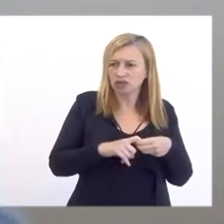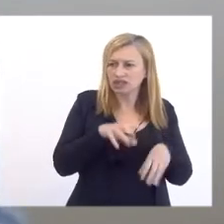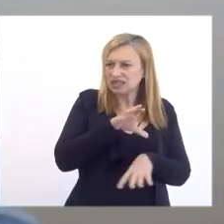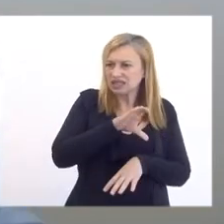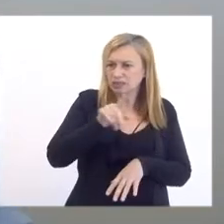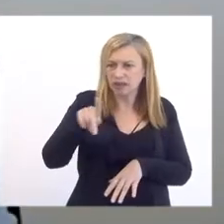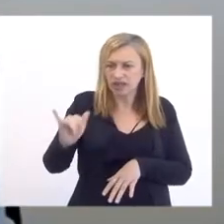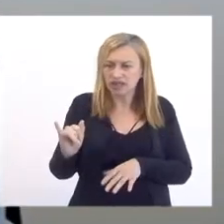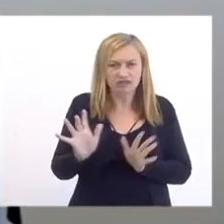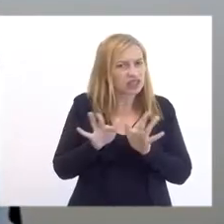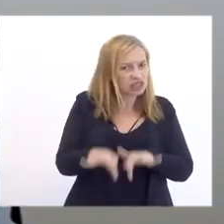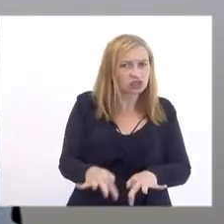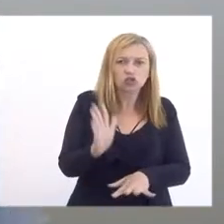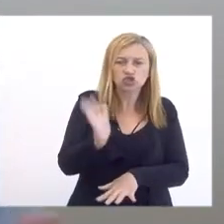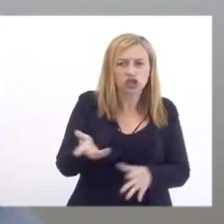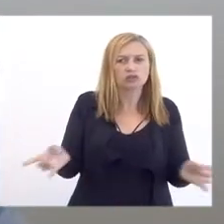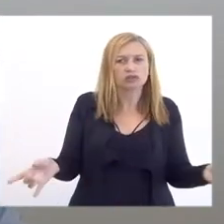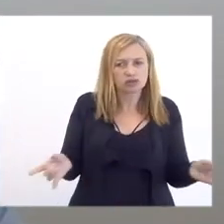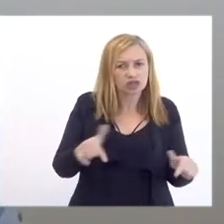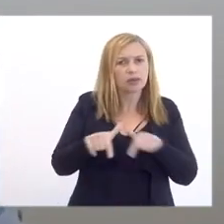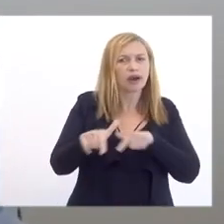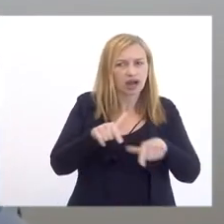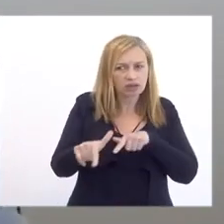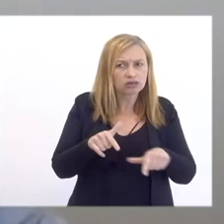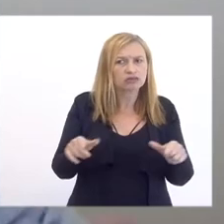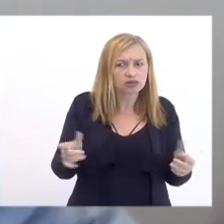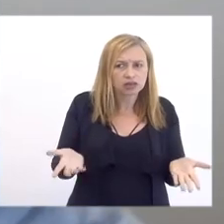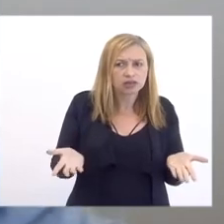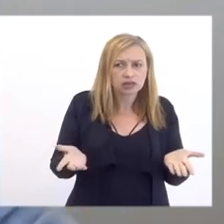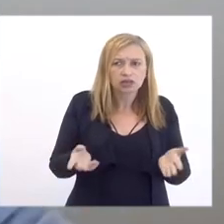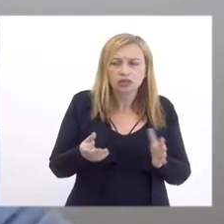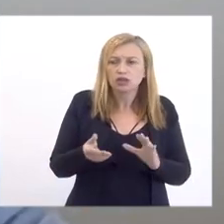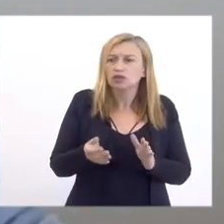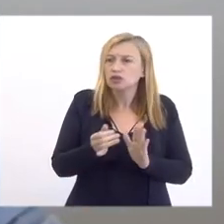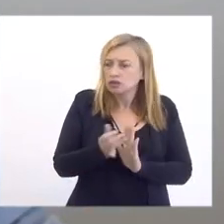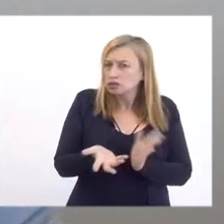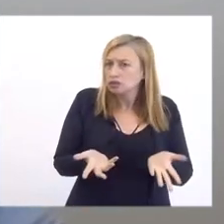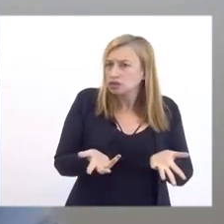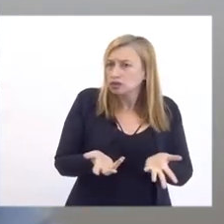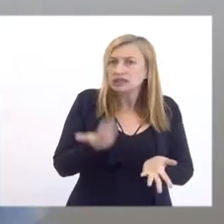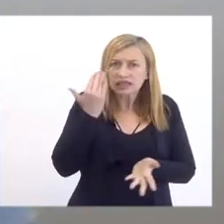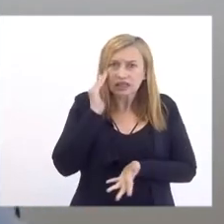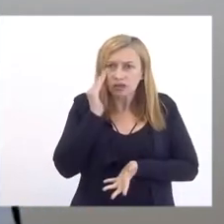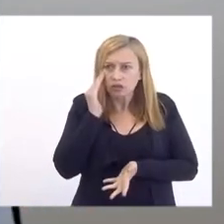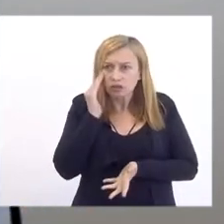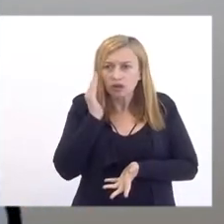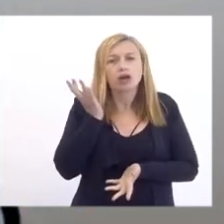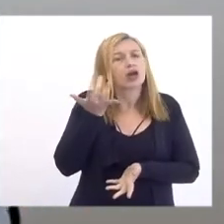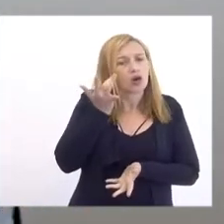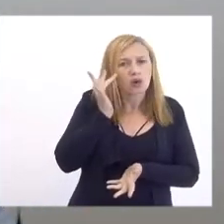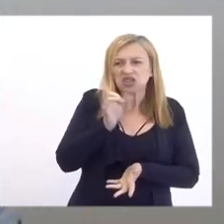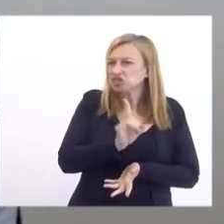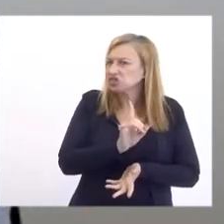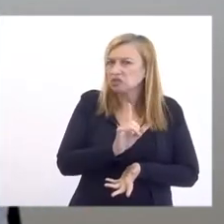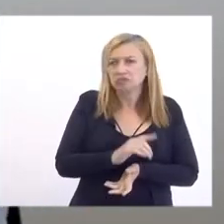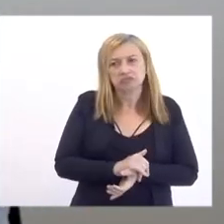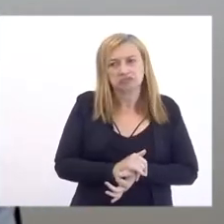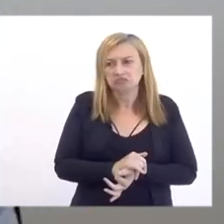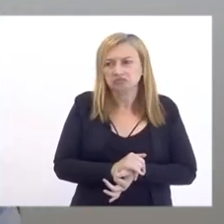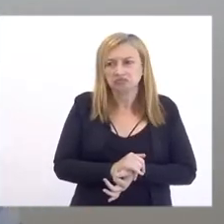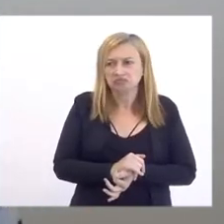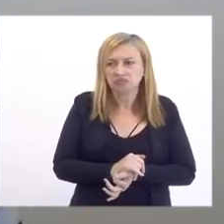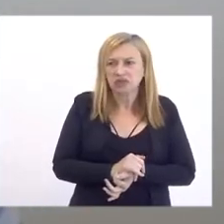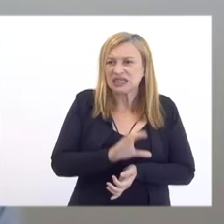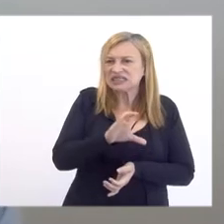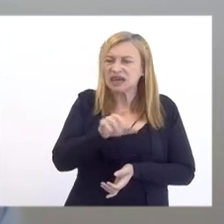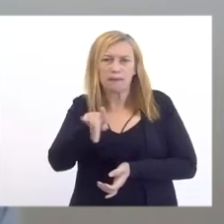CPI concluiu os seus trabalhos. Ela votou um relatório, okay, e encaminhou o relatório, entendeu? Eu acho que não cabe que